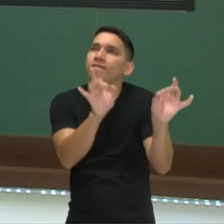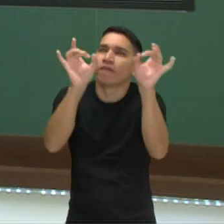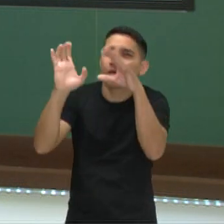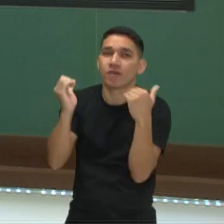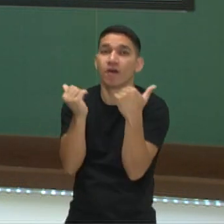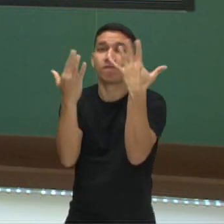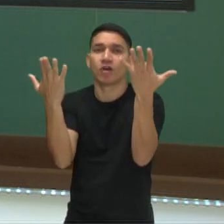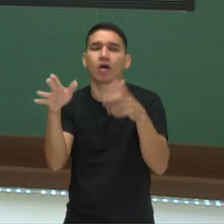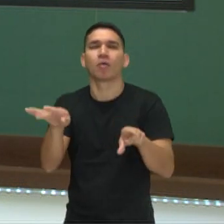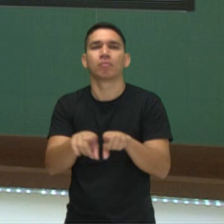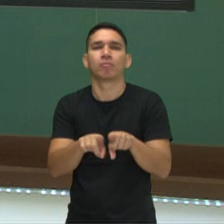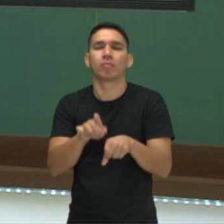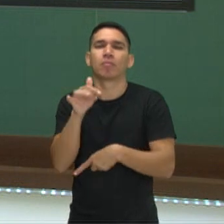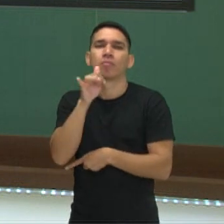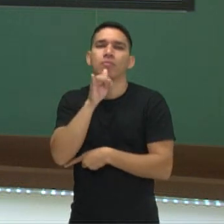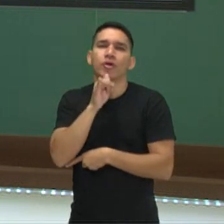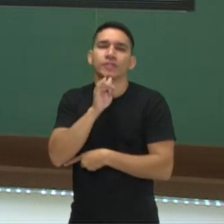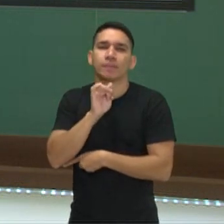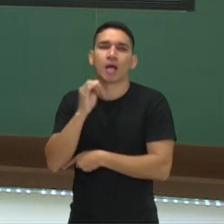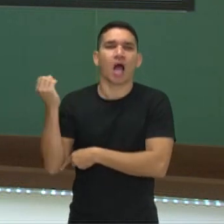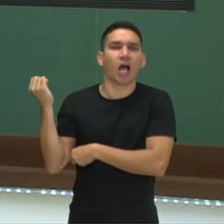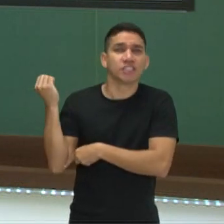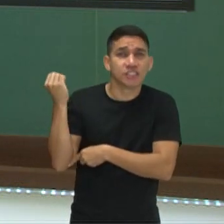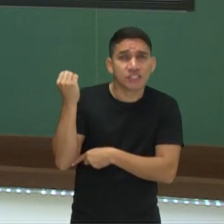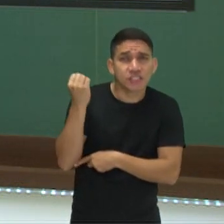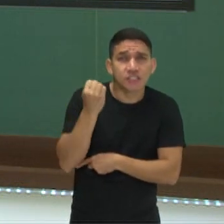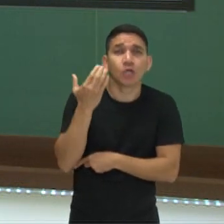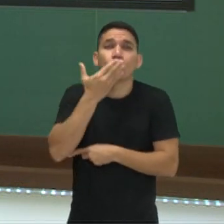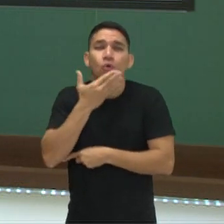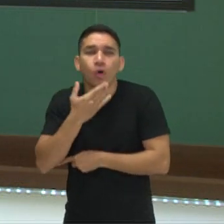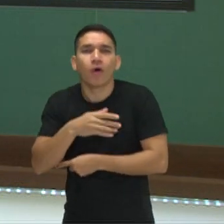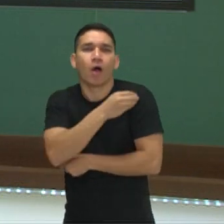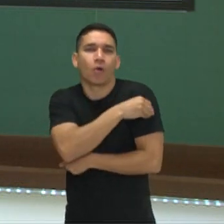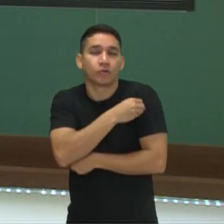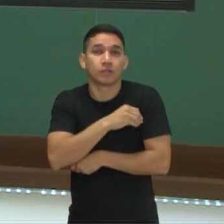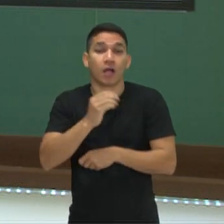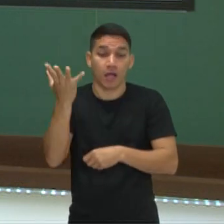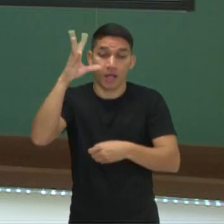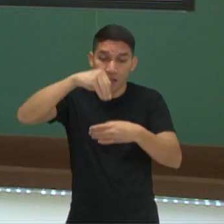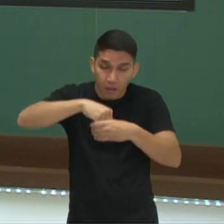cana-de-açúcar, o algodão, e o mercado interno, o milho, trigo,